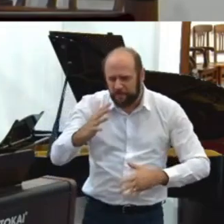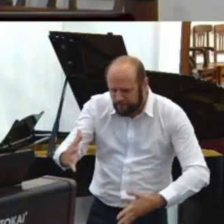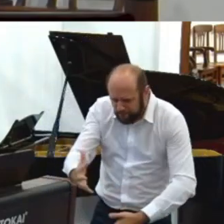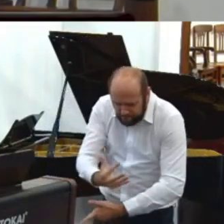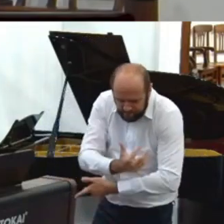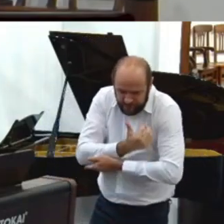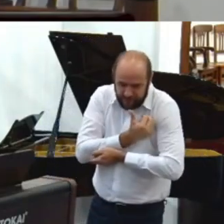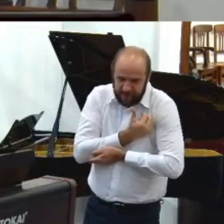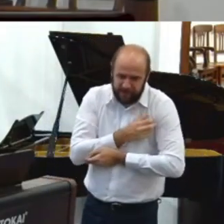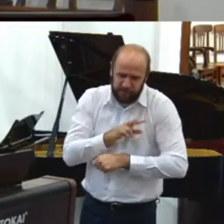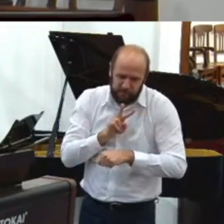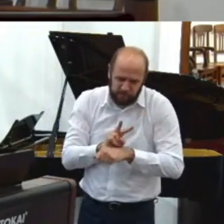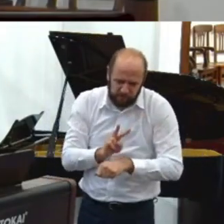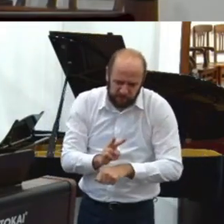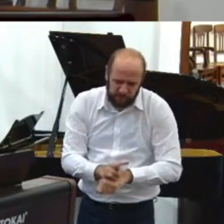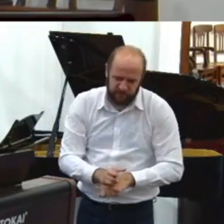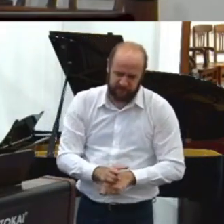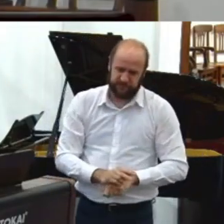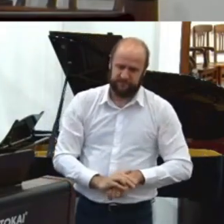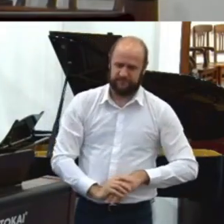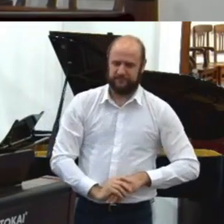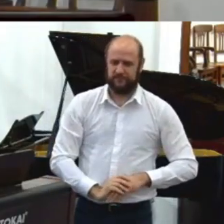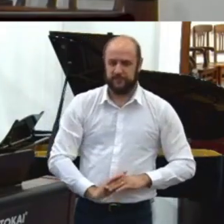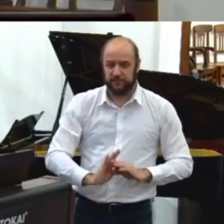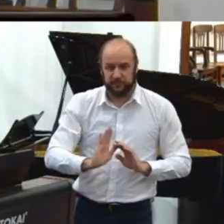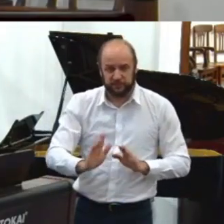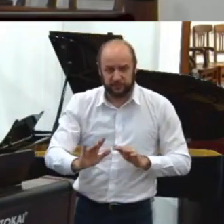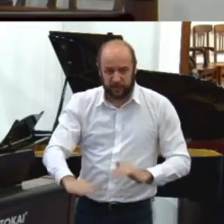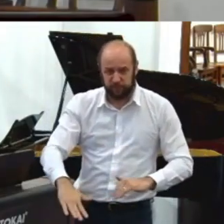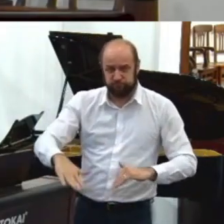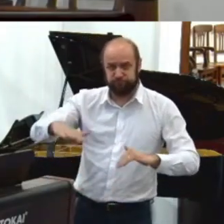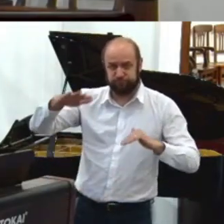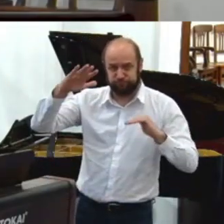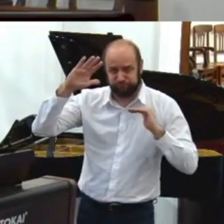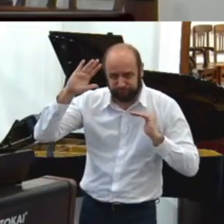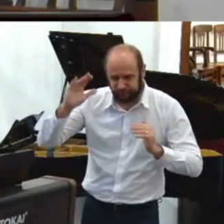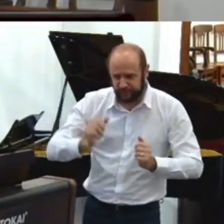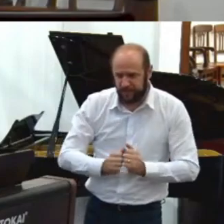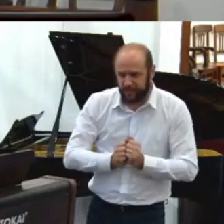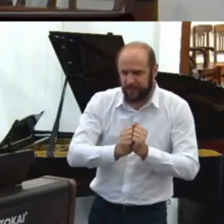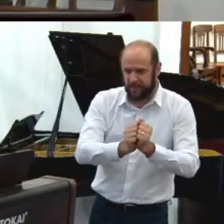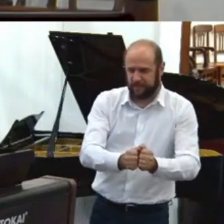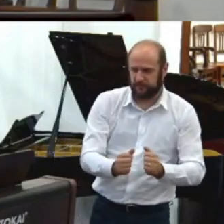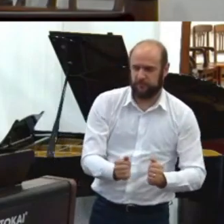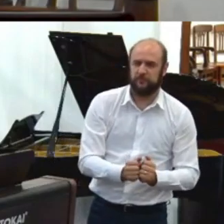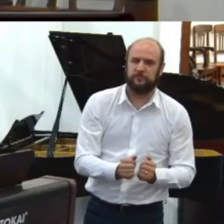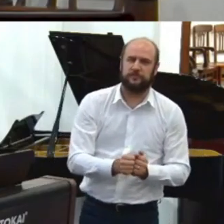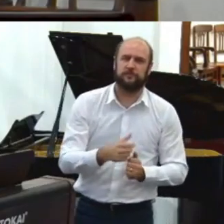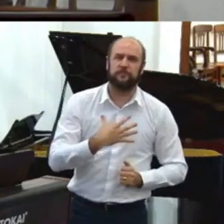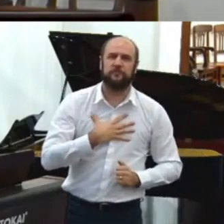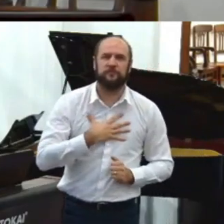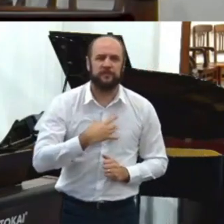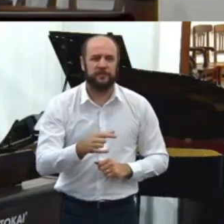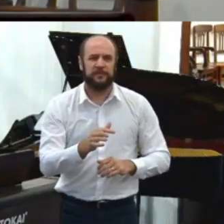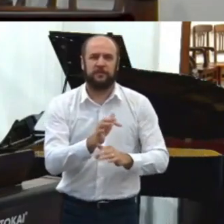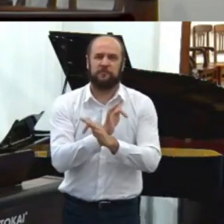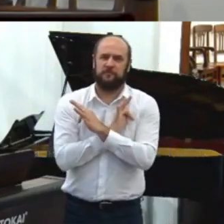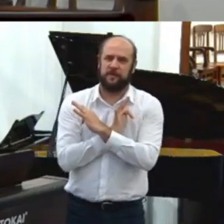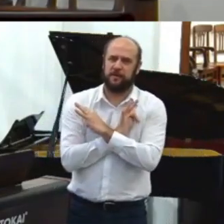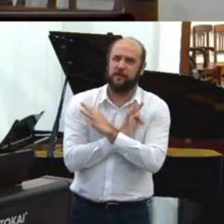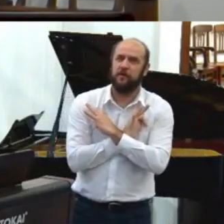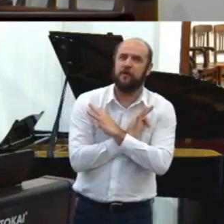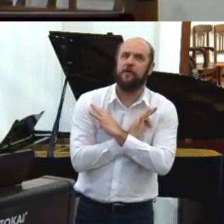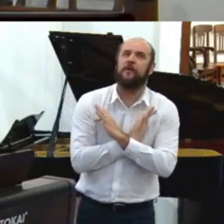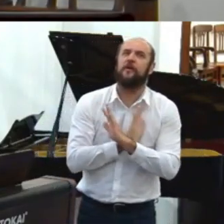o criou. Quando o menino já era grande, ela o levou à filha de Faraó, da qual ele